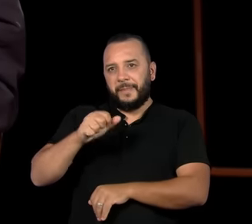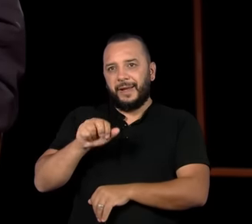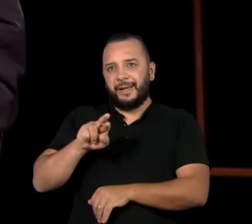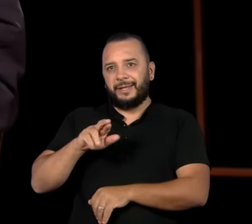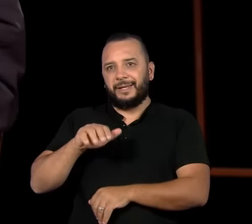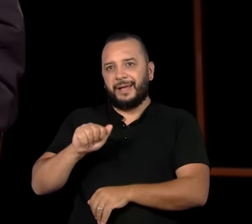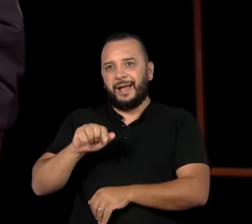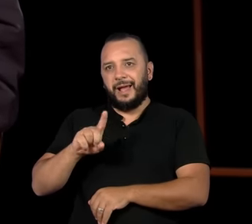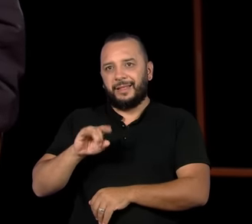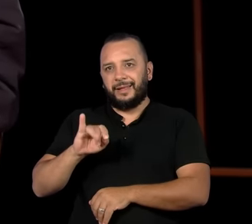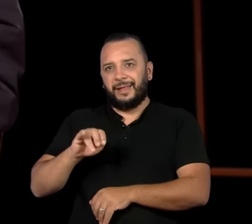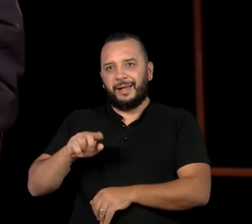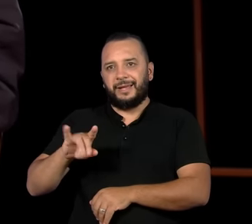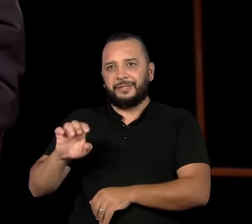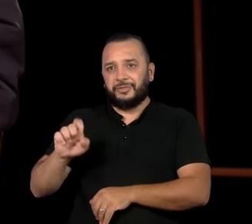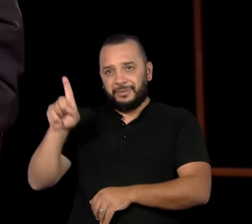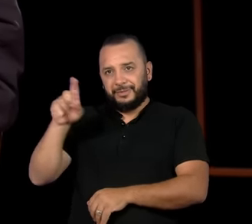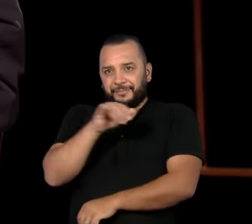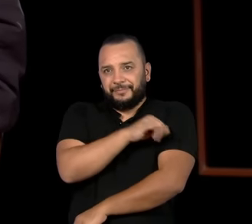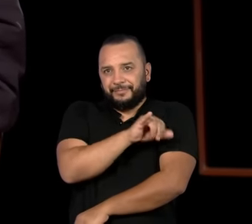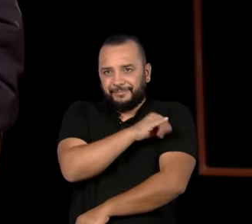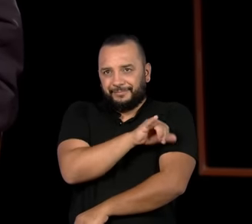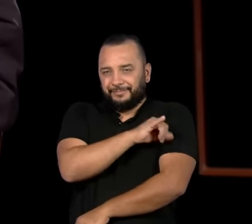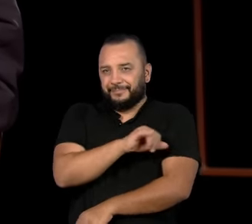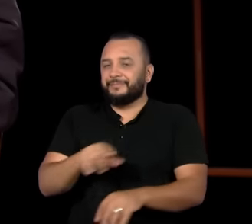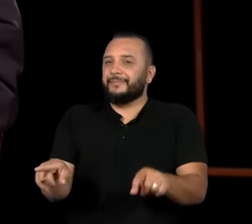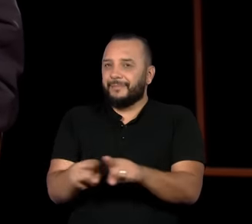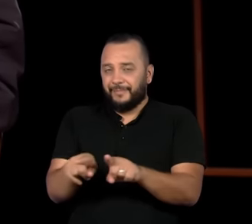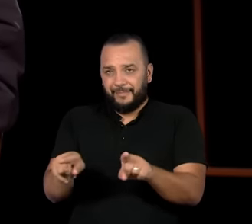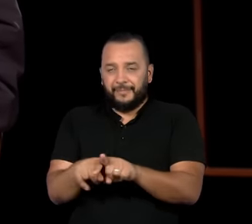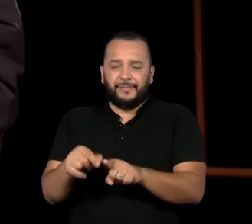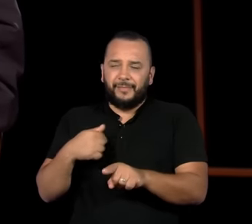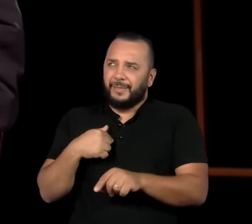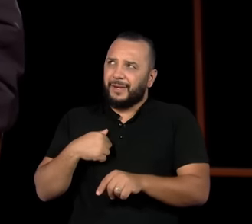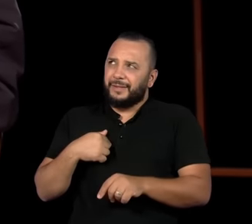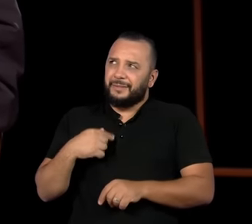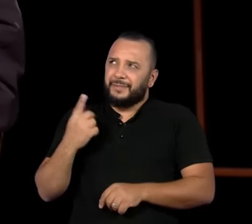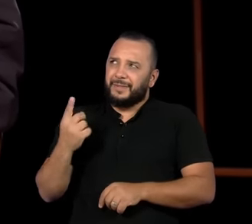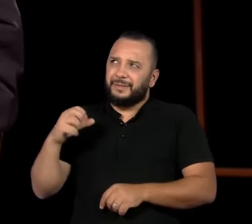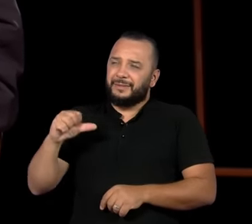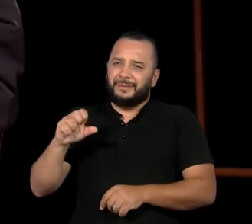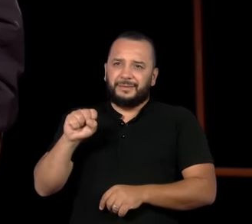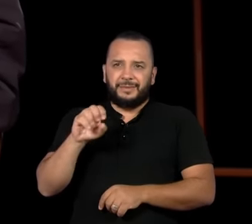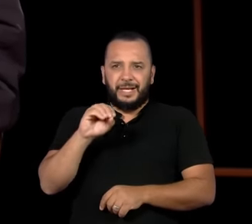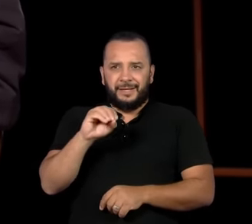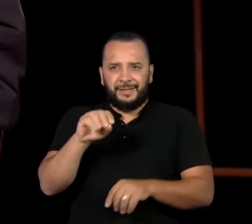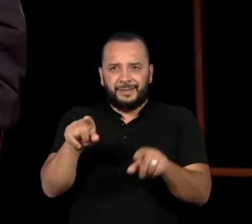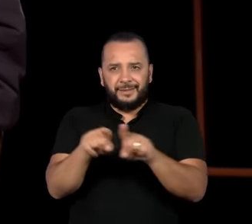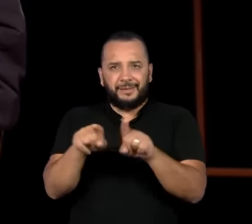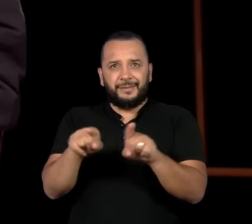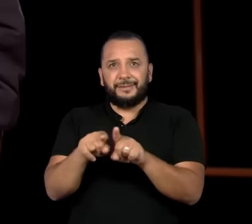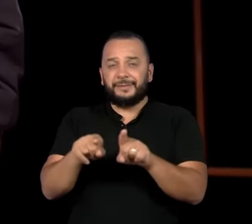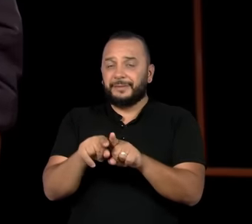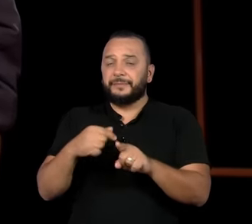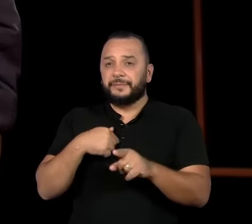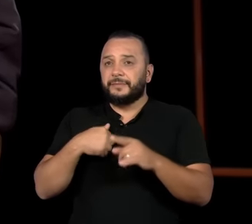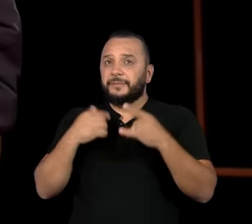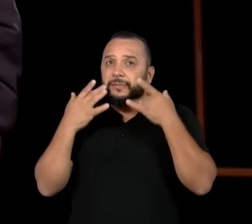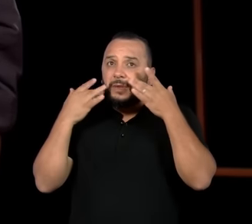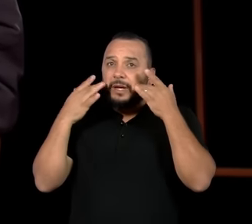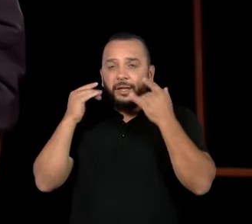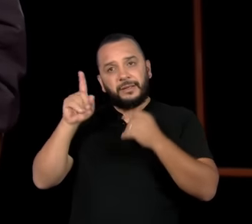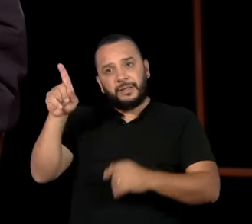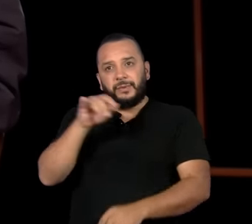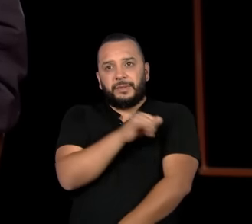e fiz uma outra peça, anterior a isso, no final dos anos 80, eu fiz uma peça no